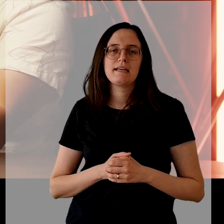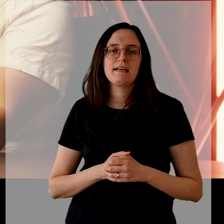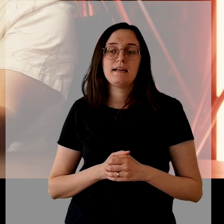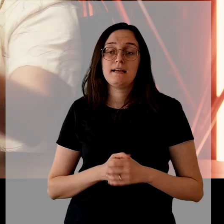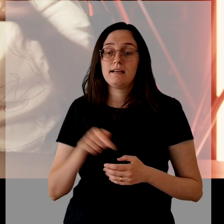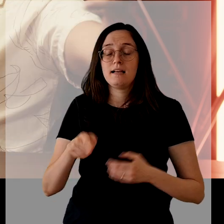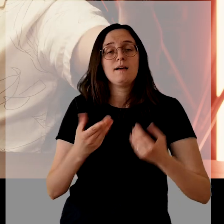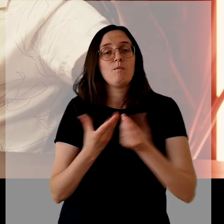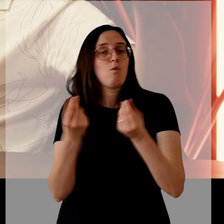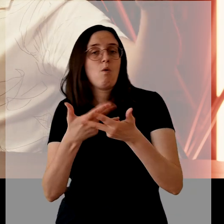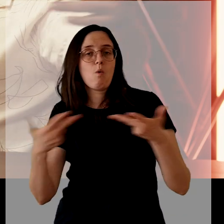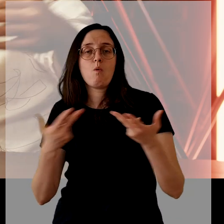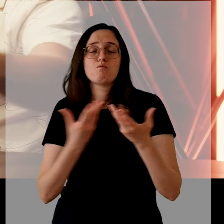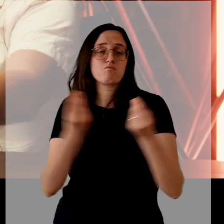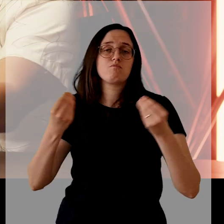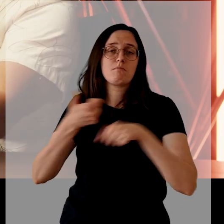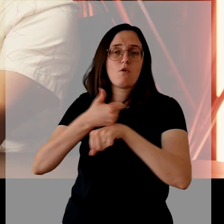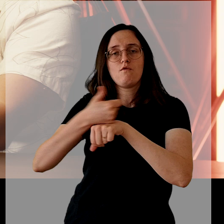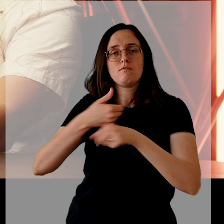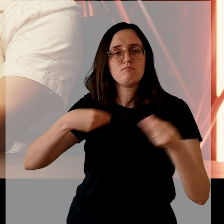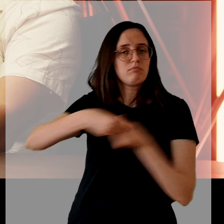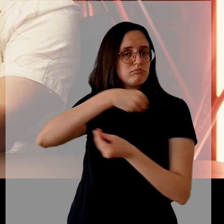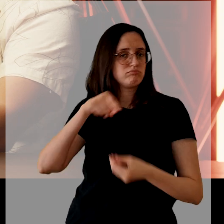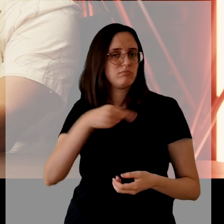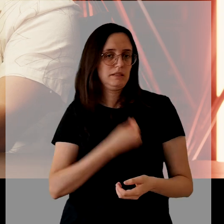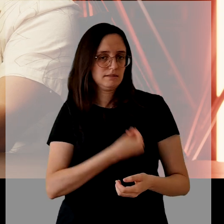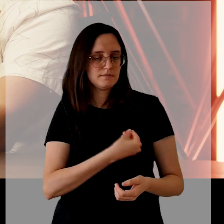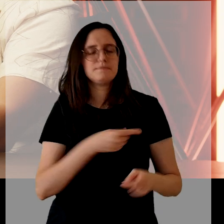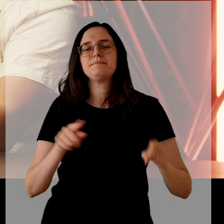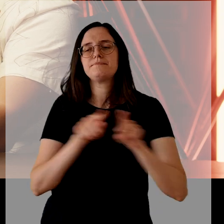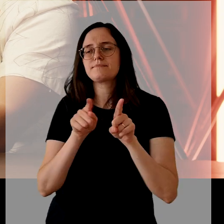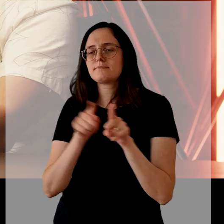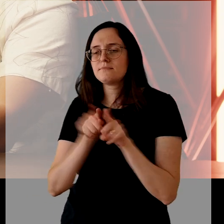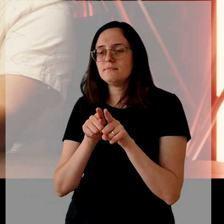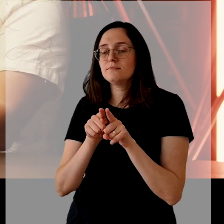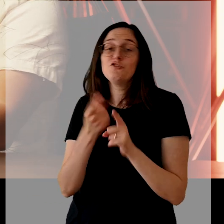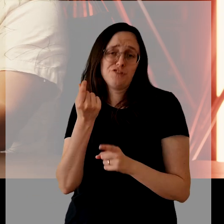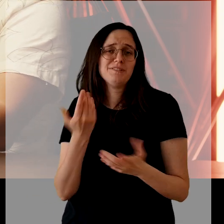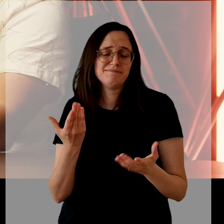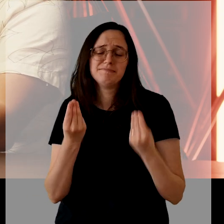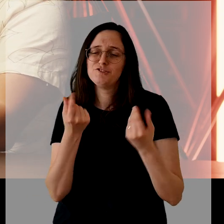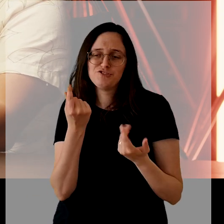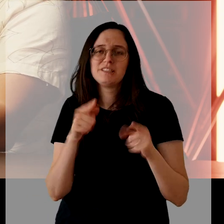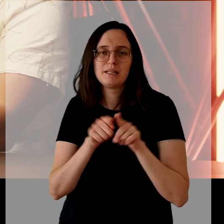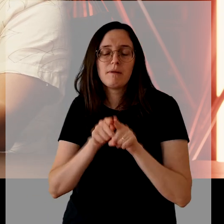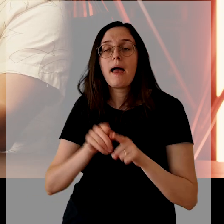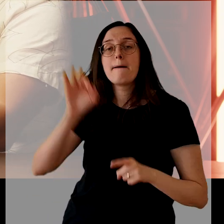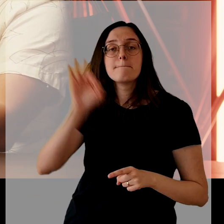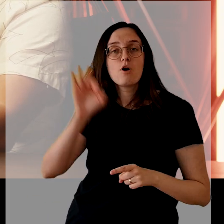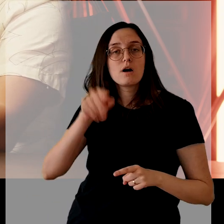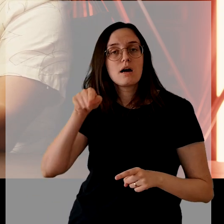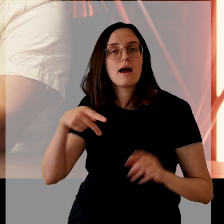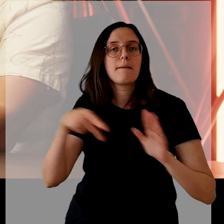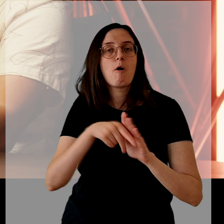tem muitas coisas, muitos profissionais envolvidos e muito dinheiro também, né? Uma